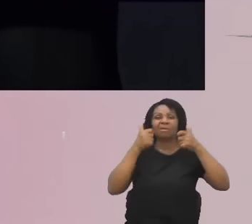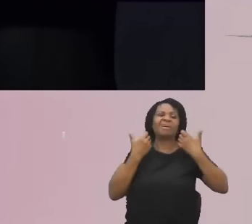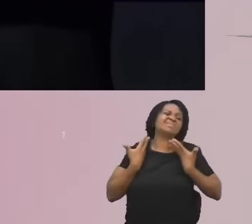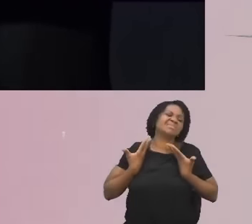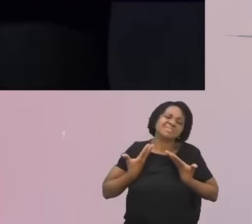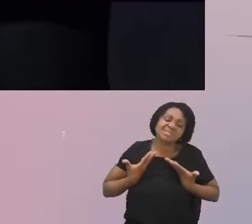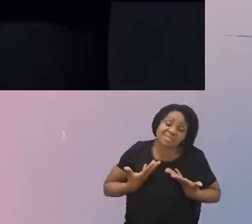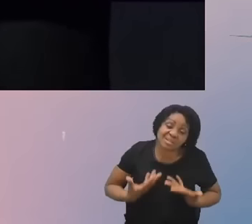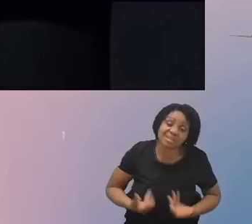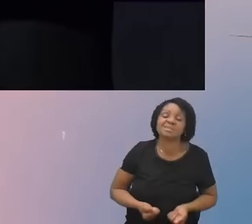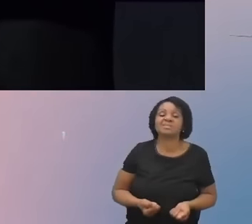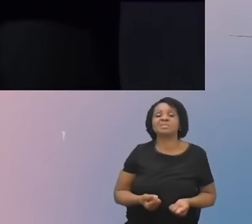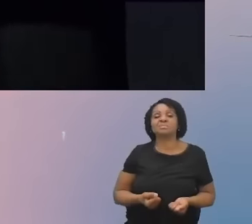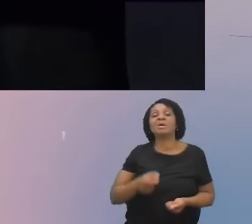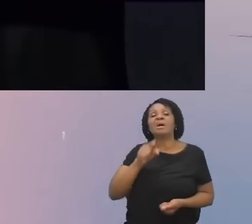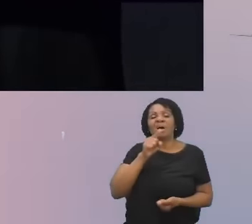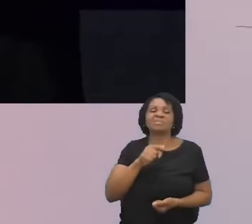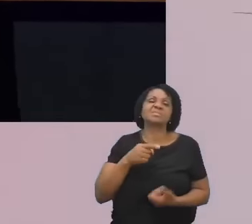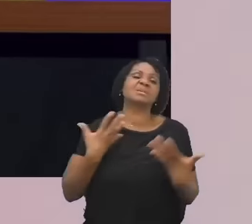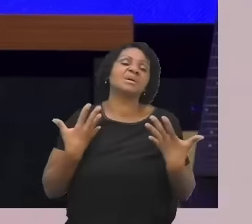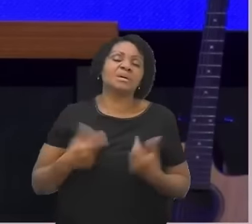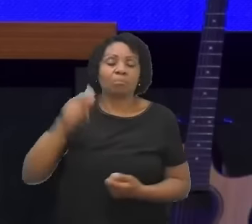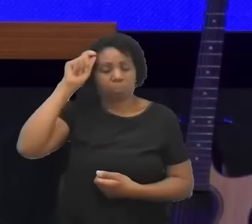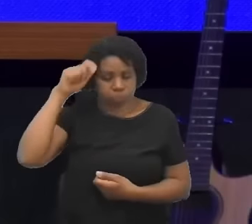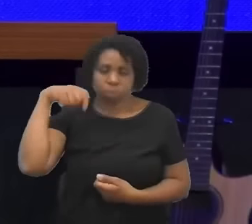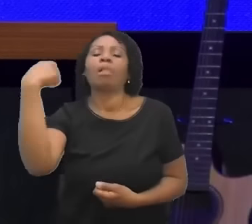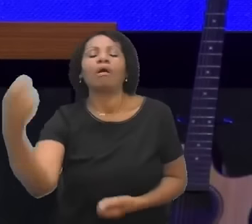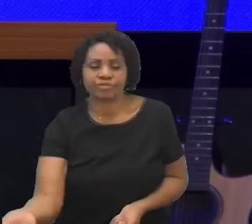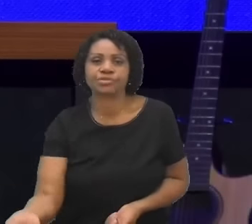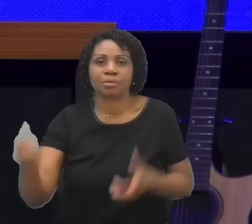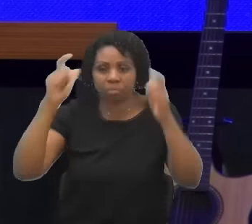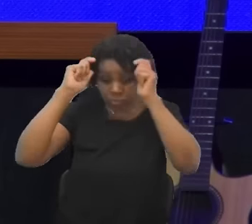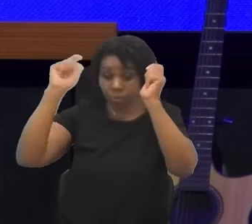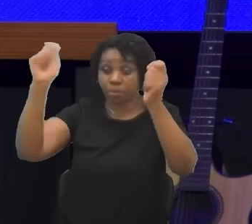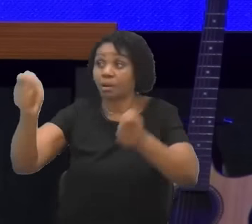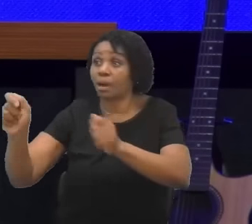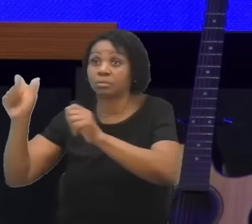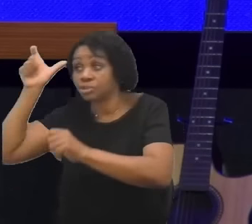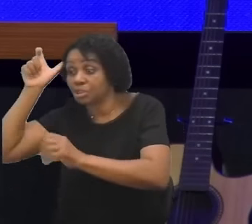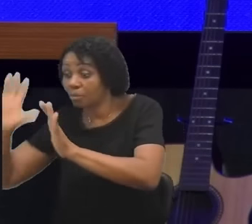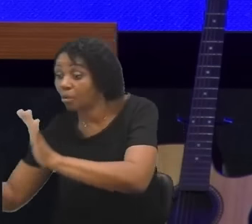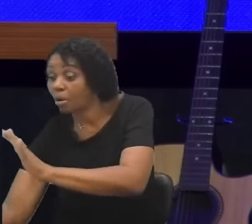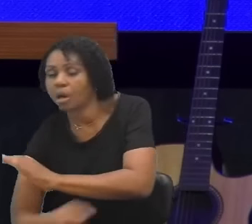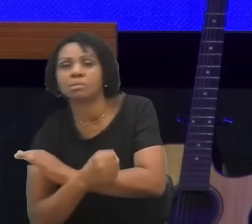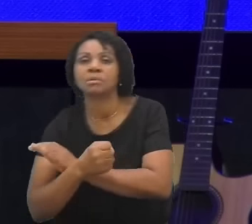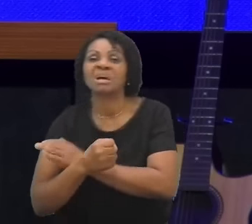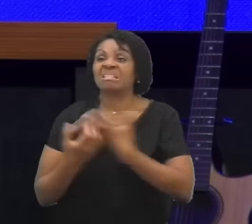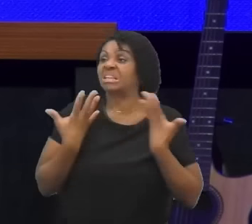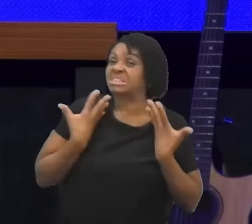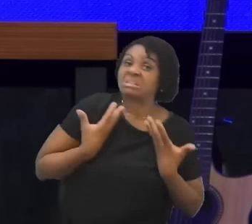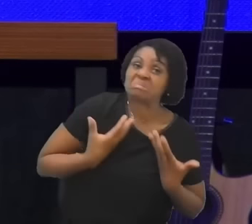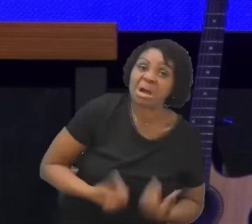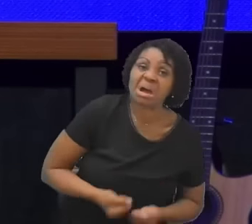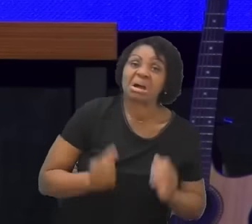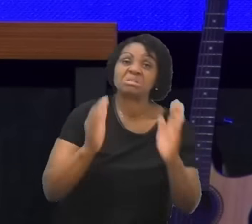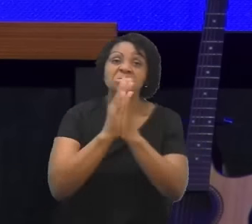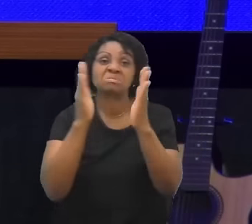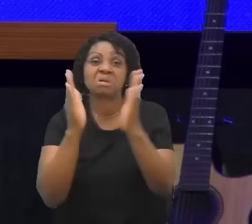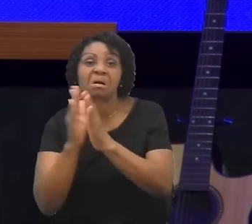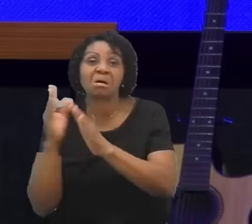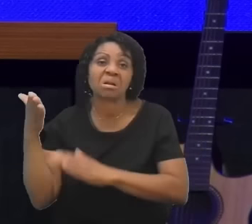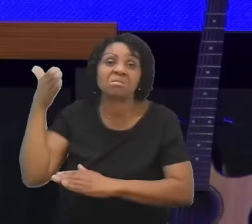desânimo. Aí desanimado você vai assim, a coroa, bum, caiu. Aí ele fala, vou roubar a coroa. Está desanimado, não vai mais orar, não vai